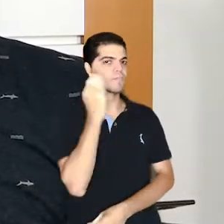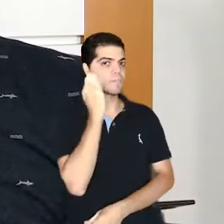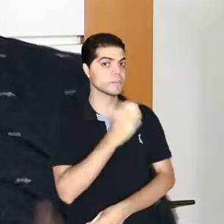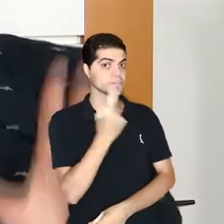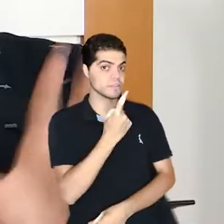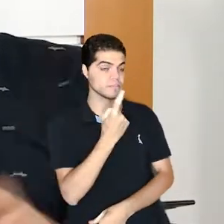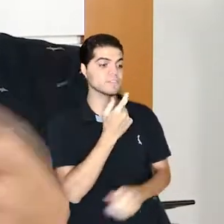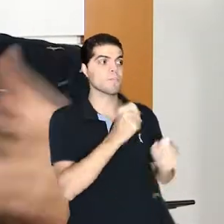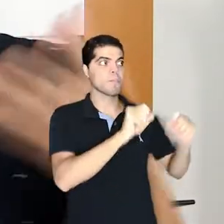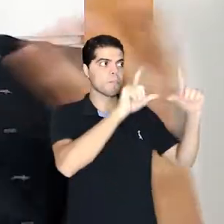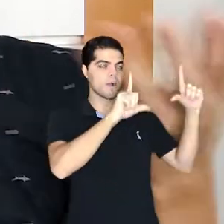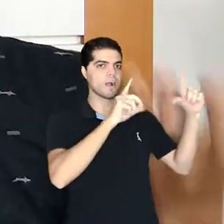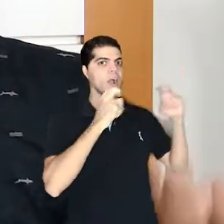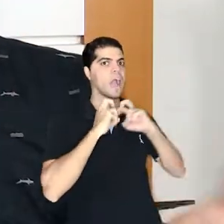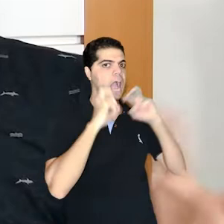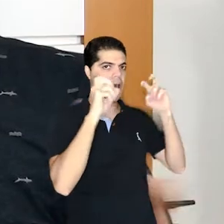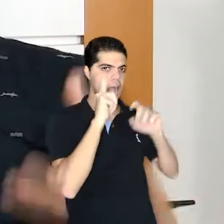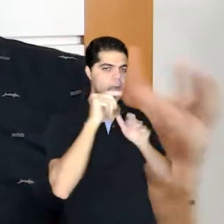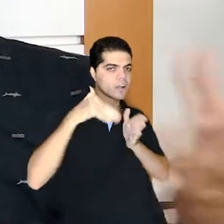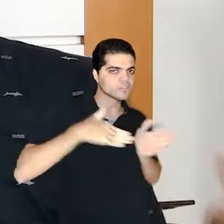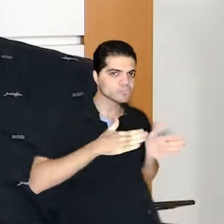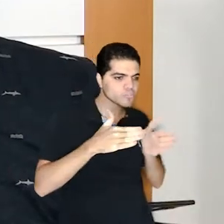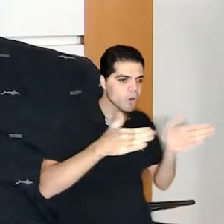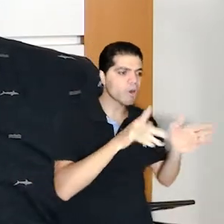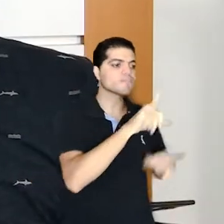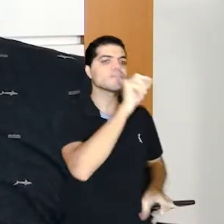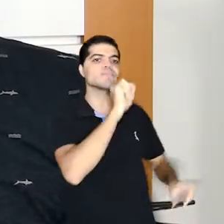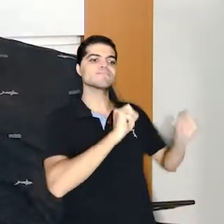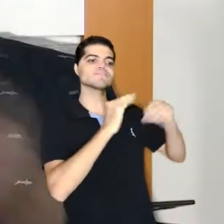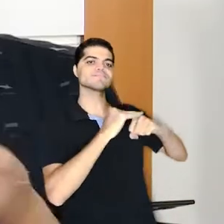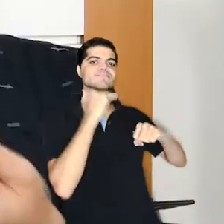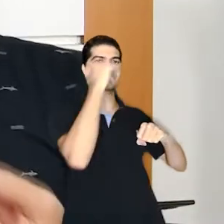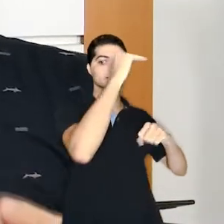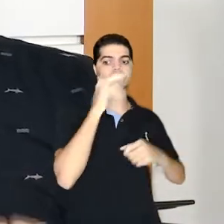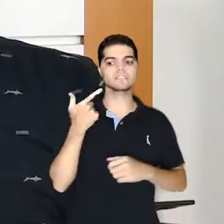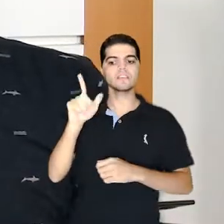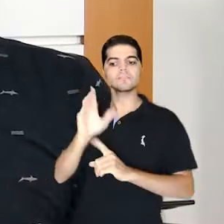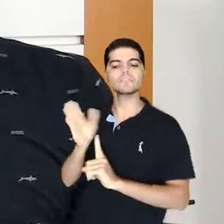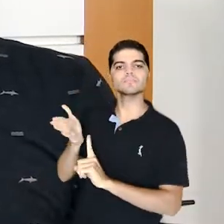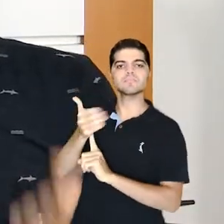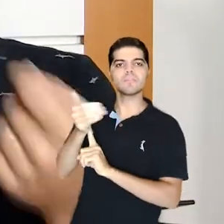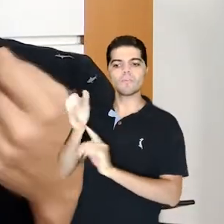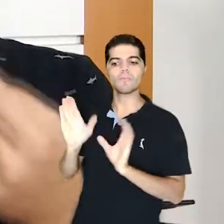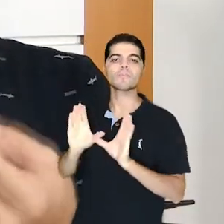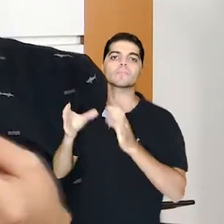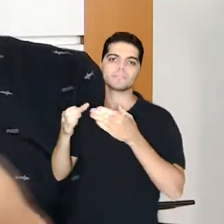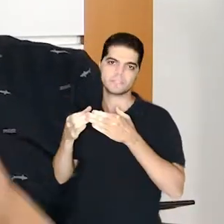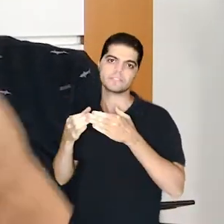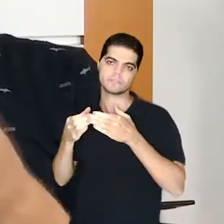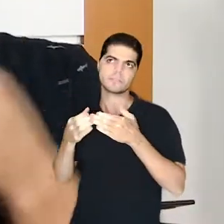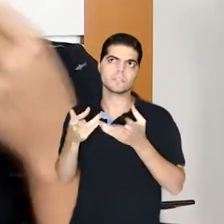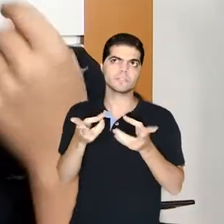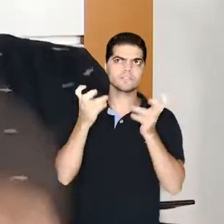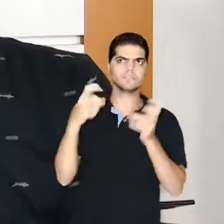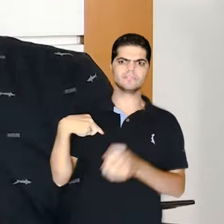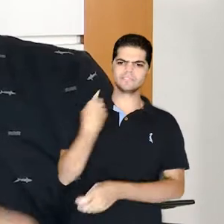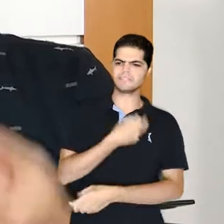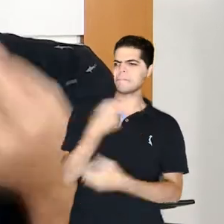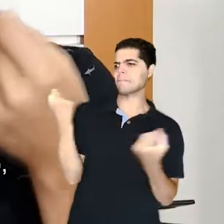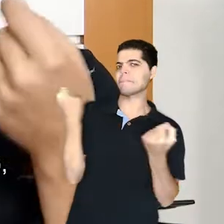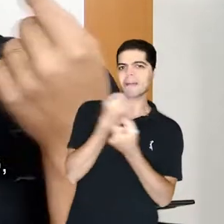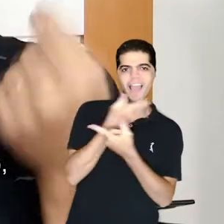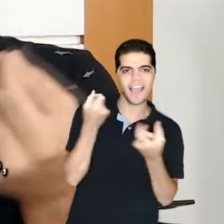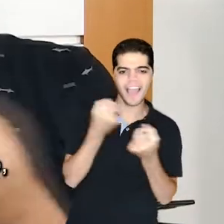Grito do Ipiranga, e depois também seriam eleitos as figuras dos bandeirantes. Nesse mesmo sentido, a gente tem a construção que eu acho